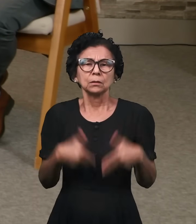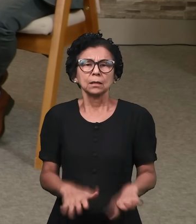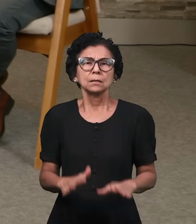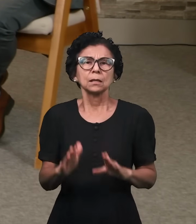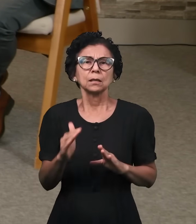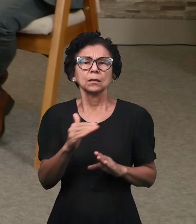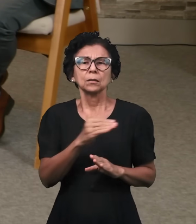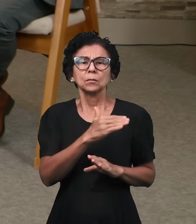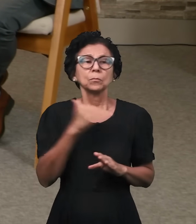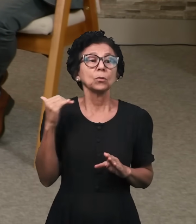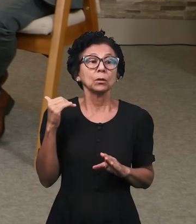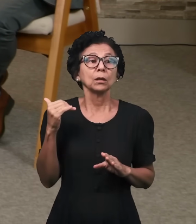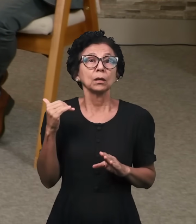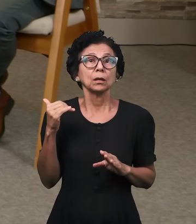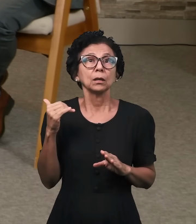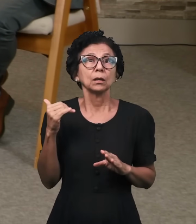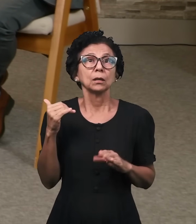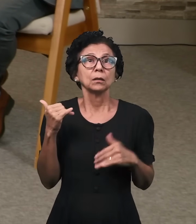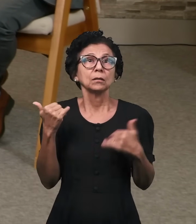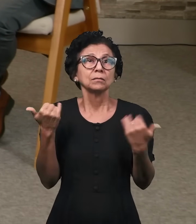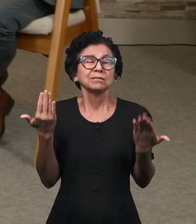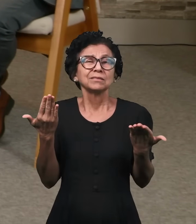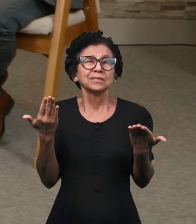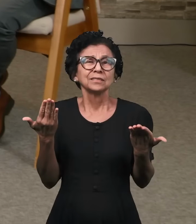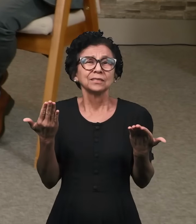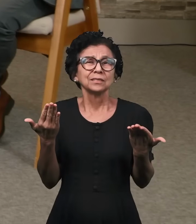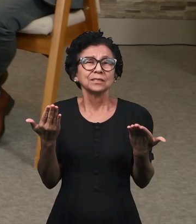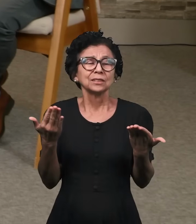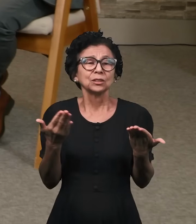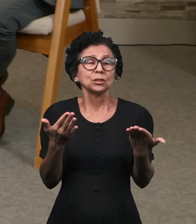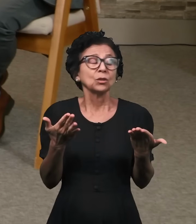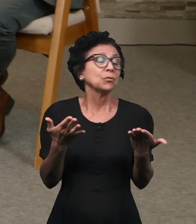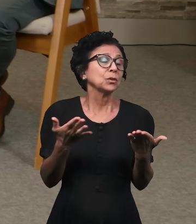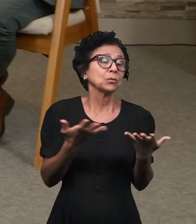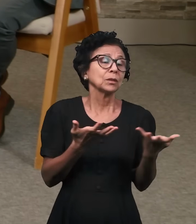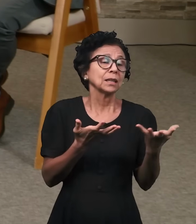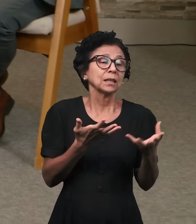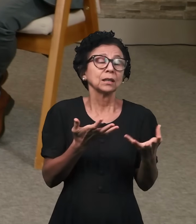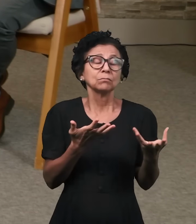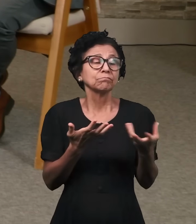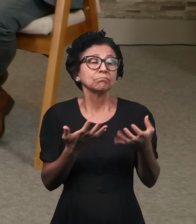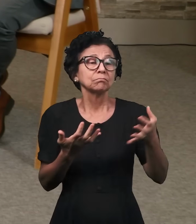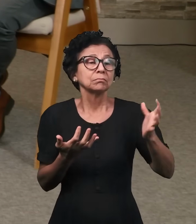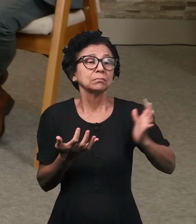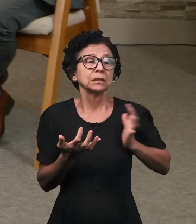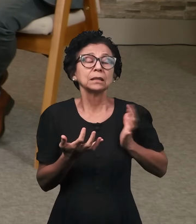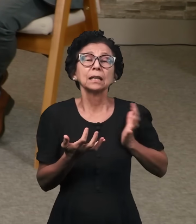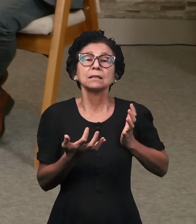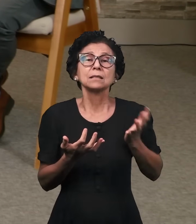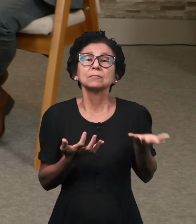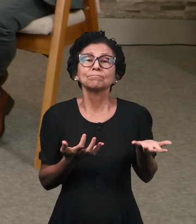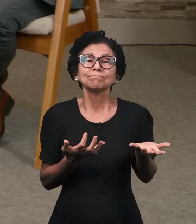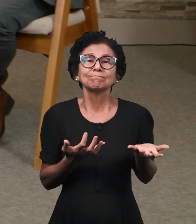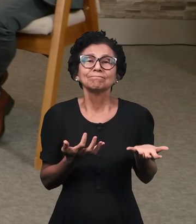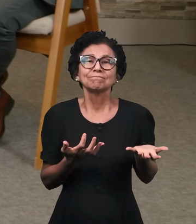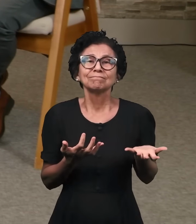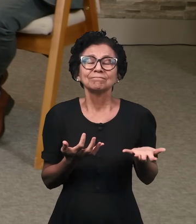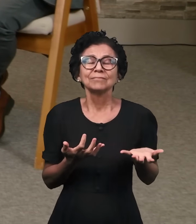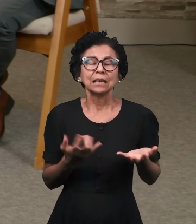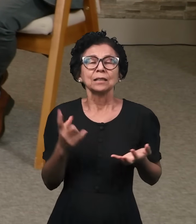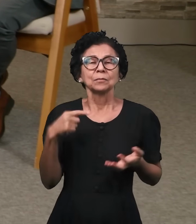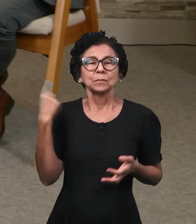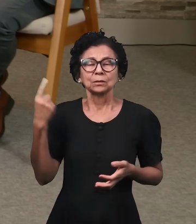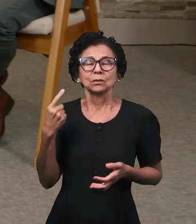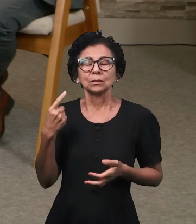morrer, com suas escolhas, riquezas. Nós estamos plantados, sabendo que o Senhor vai nos arrancar aquilo que Ele um dia plantou, a sua igreja